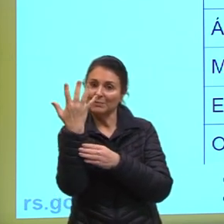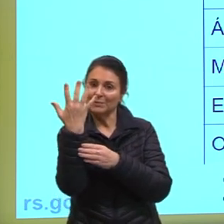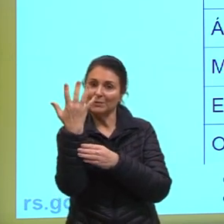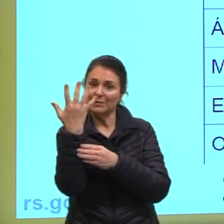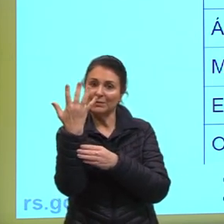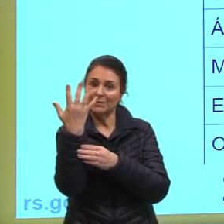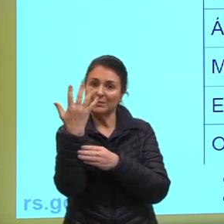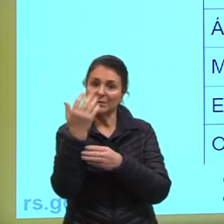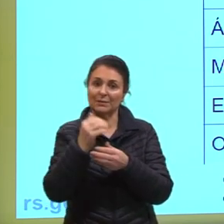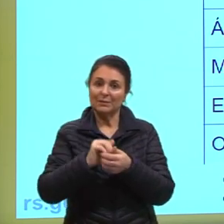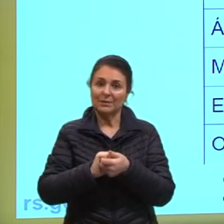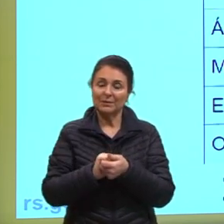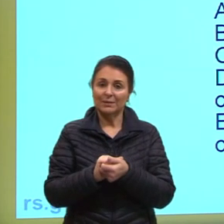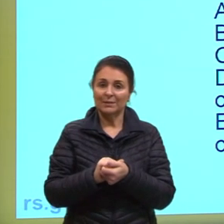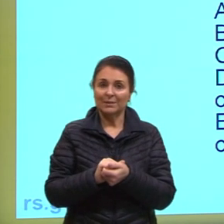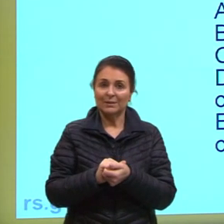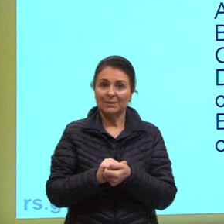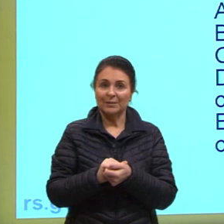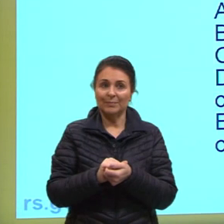certo?